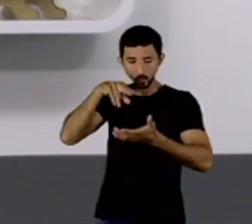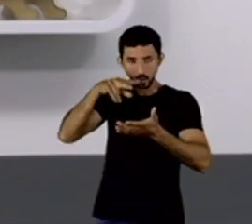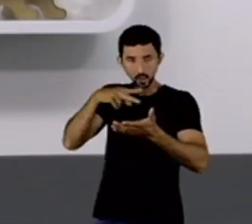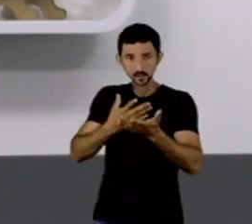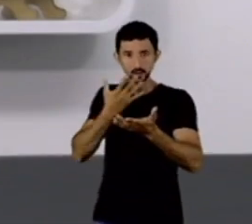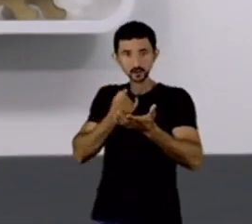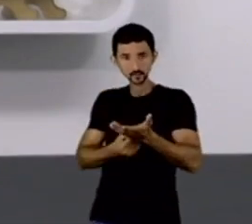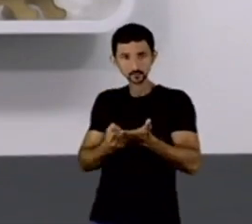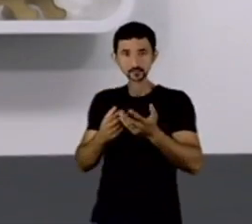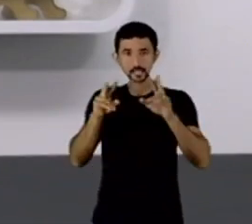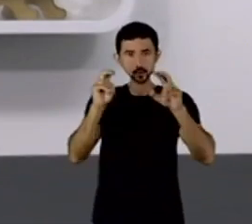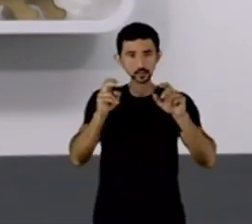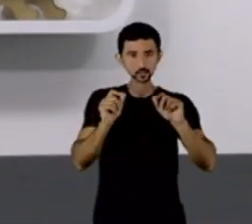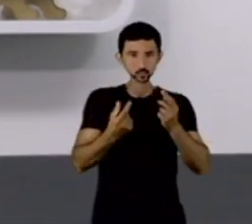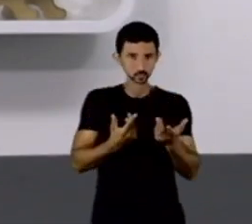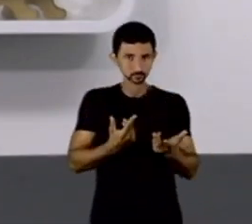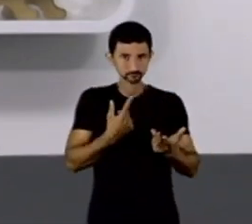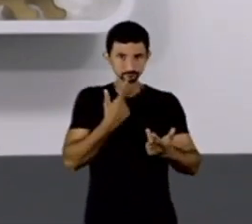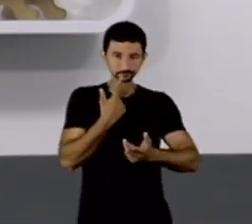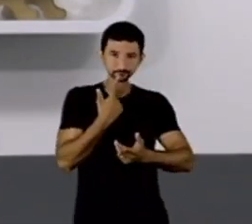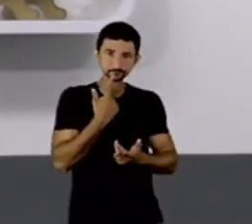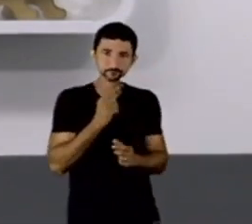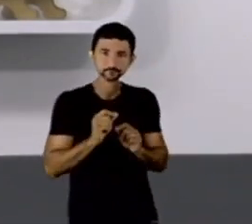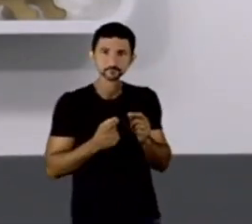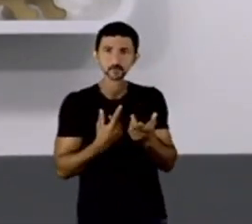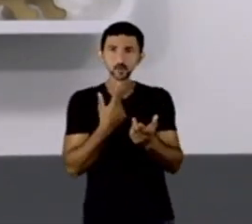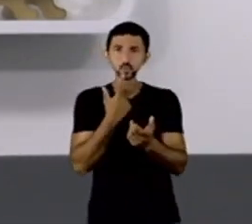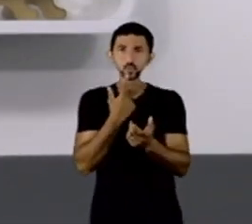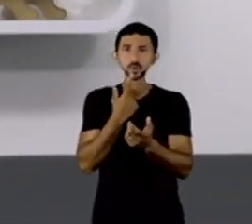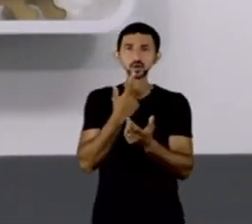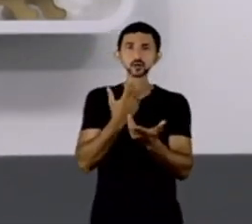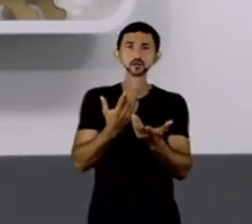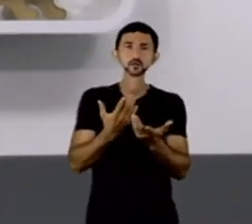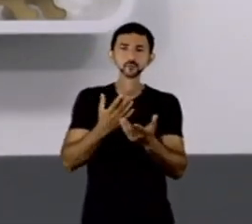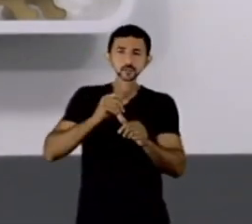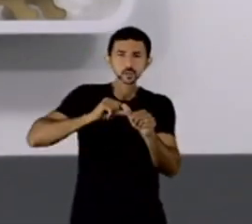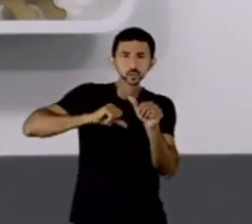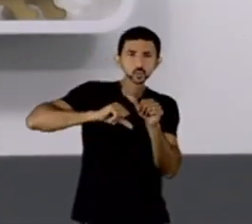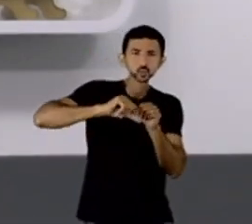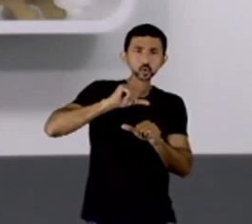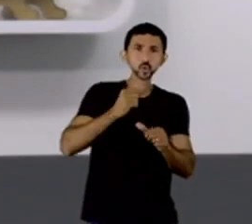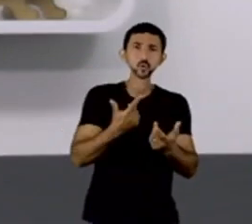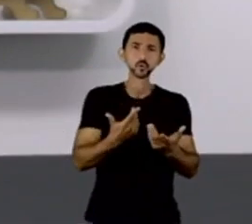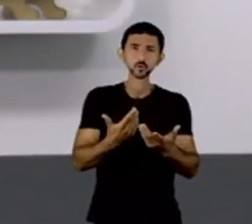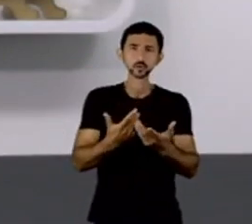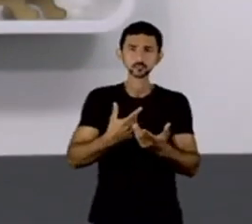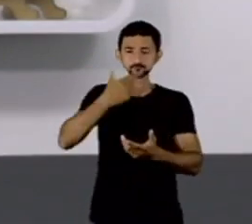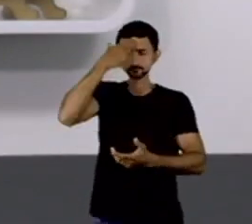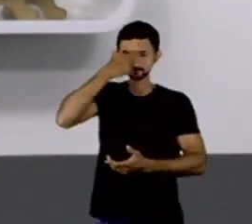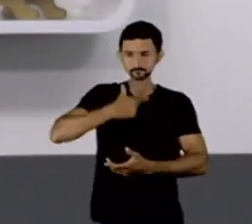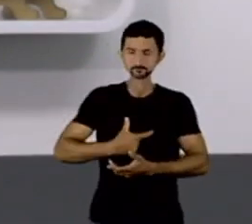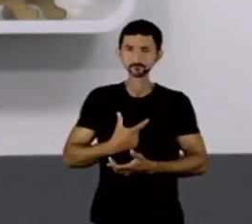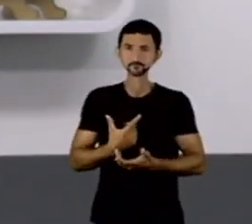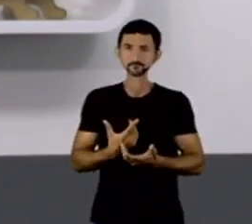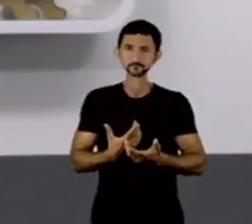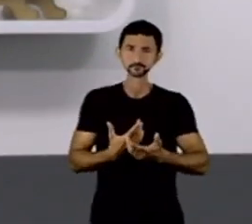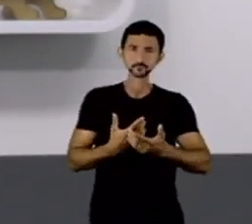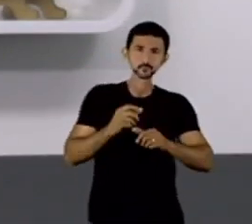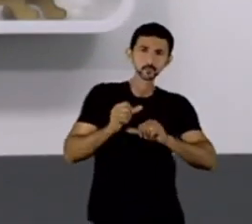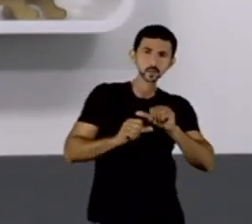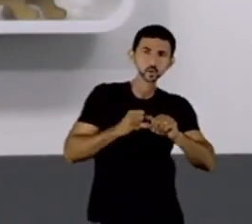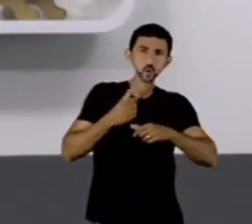a respeito de alguma coisa. E aí se diz assim, ó: quando você muda o seu posicionamento, quando